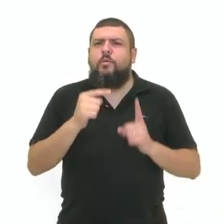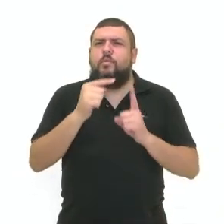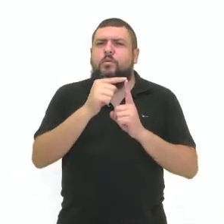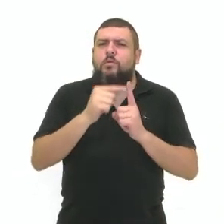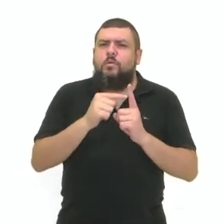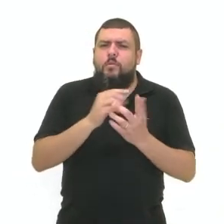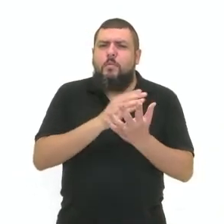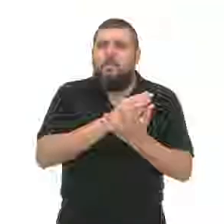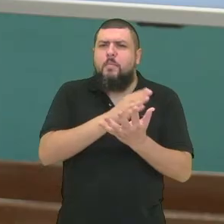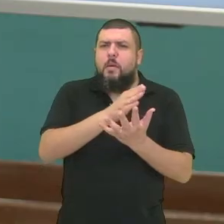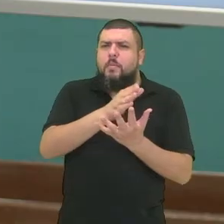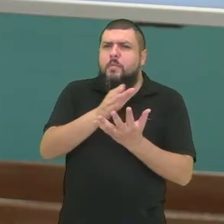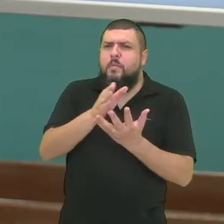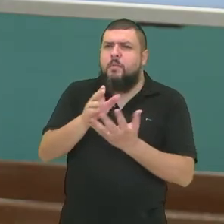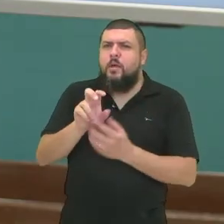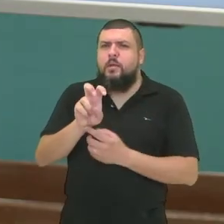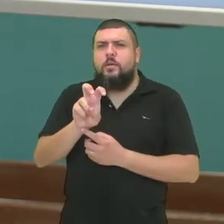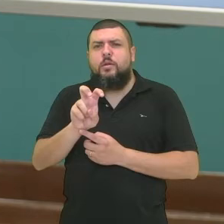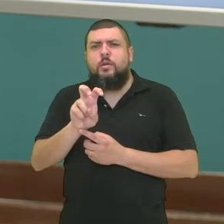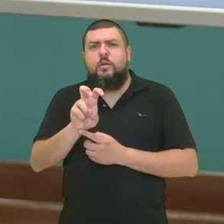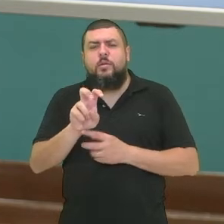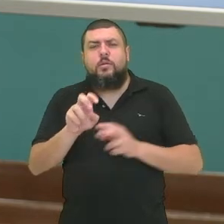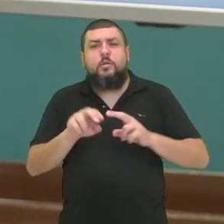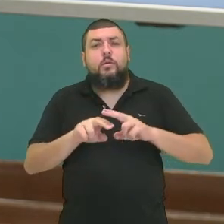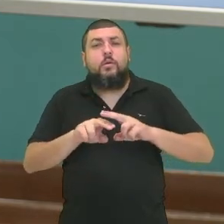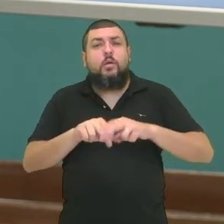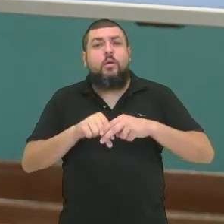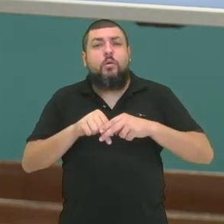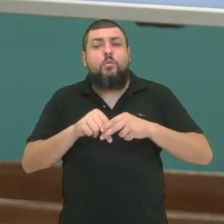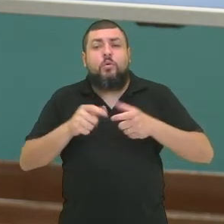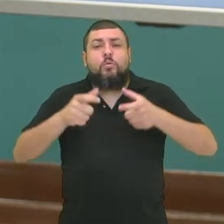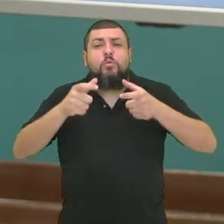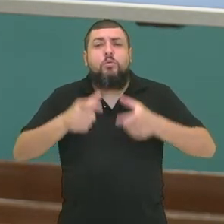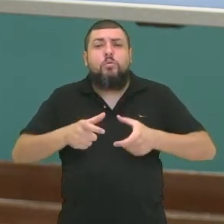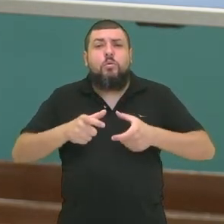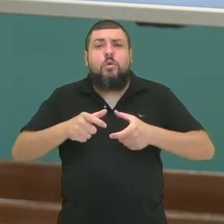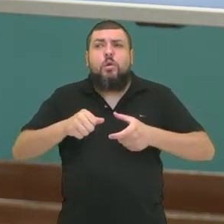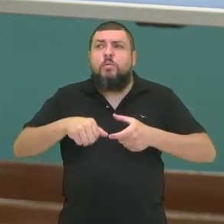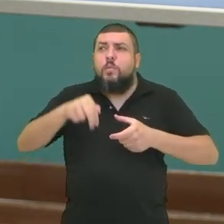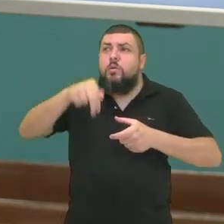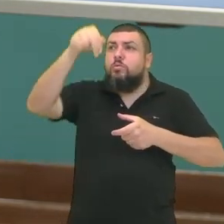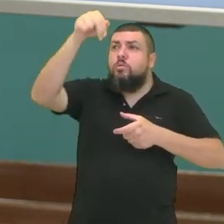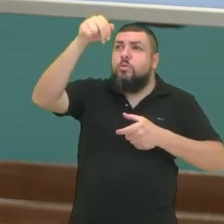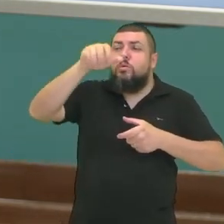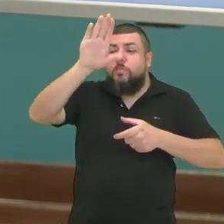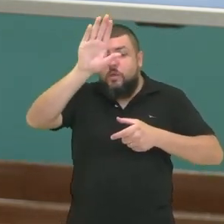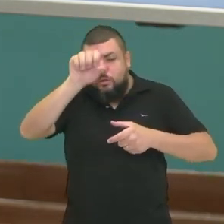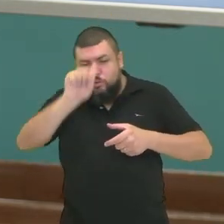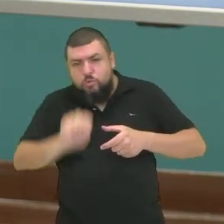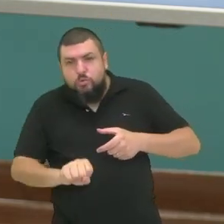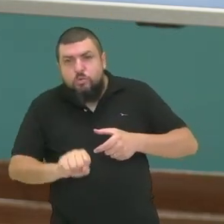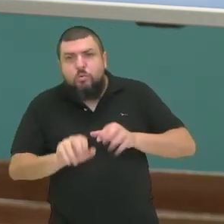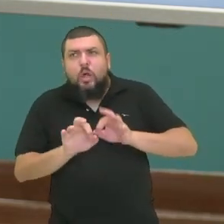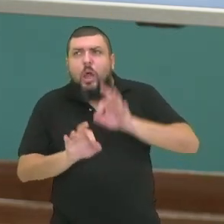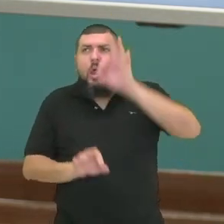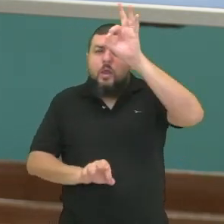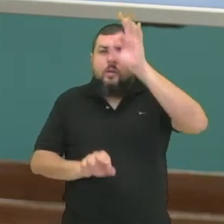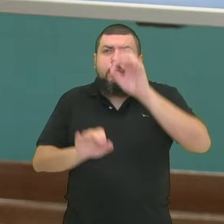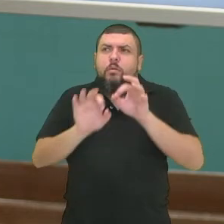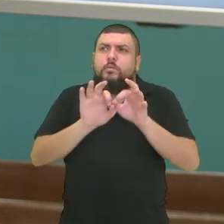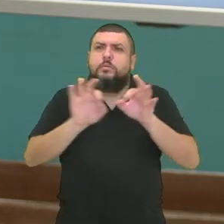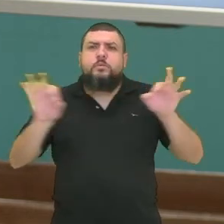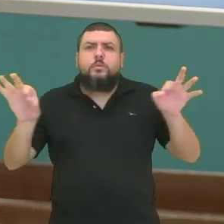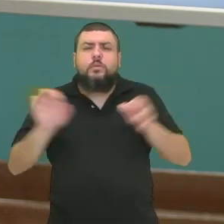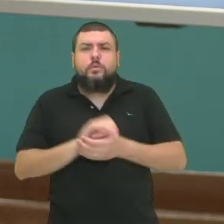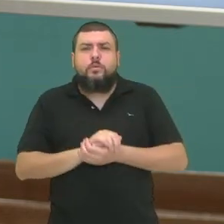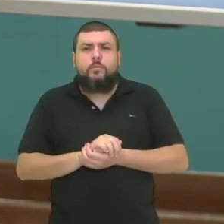aí conforme latitudes diferentes e climas diferentes. Isso é muito importante. E com exceção que também temos a questão